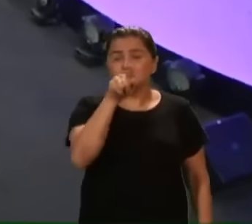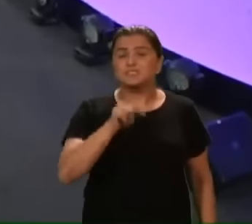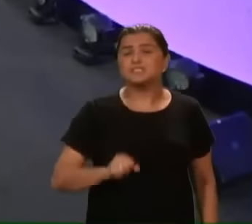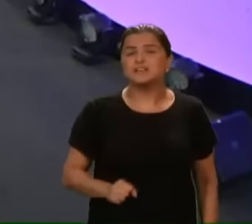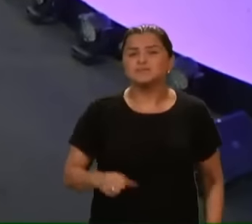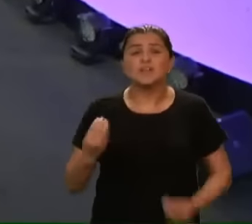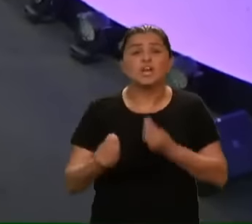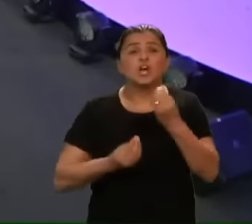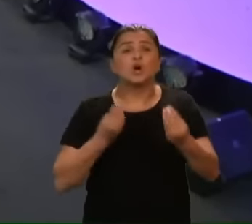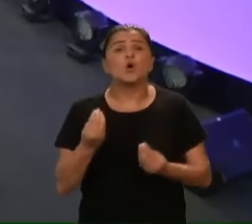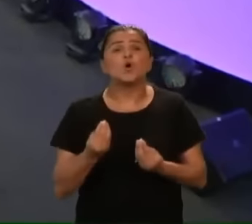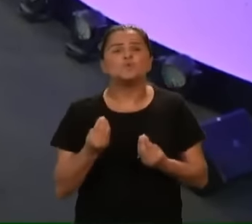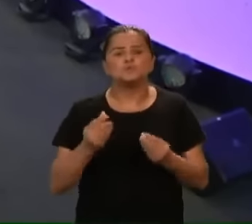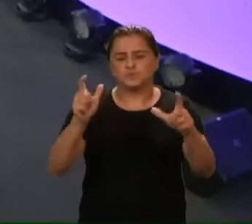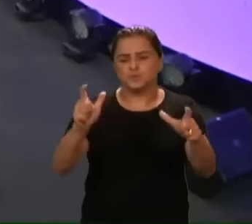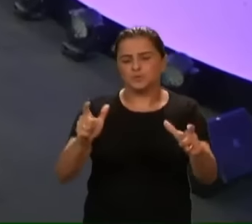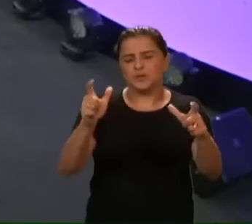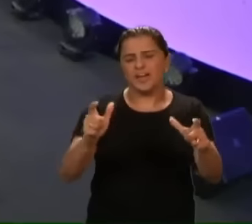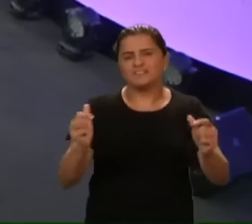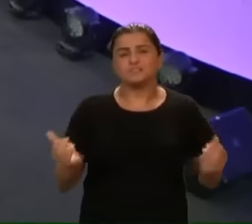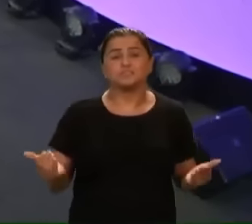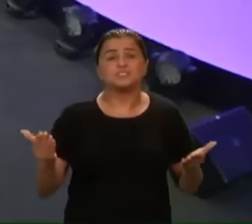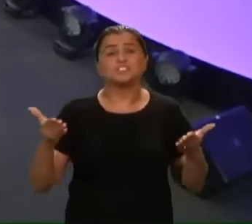como é que fica a atmosfera quando você chega?